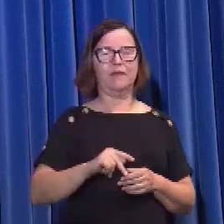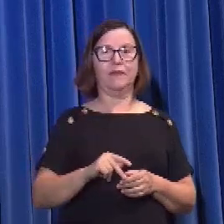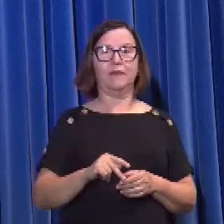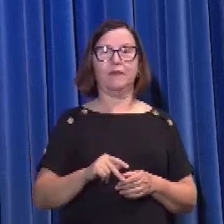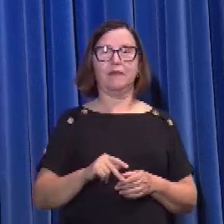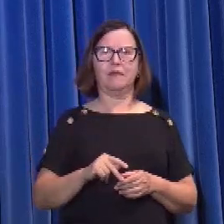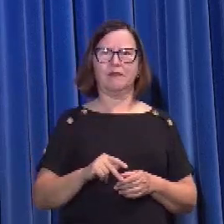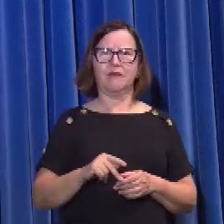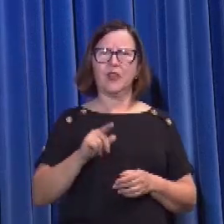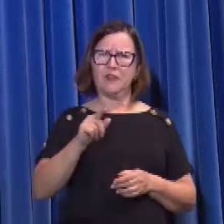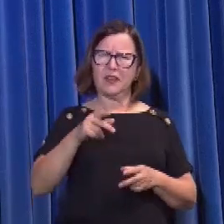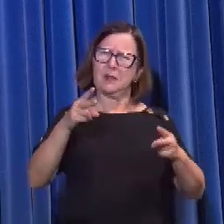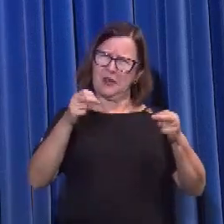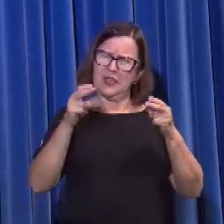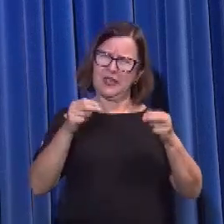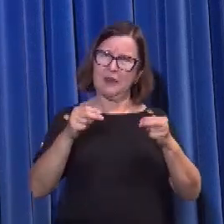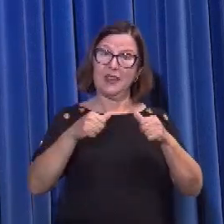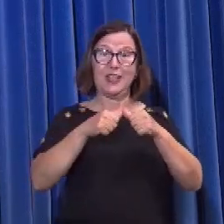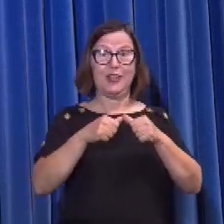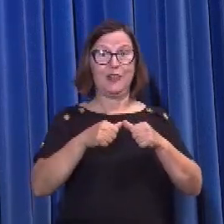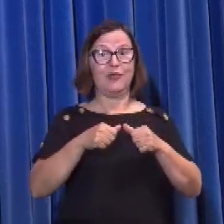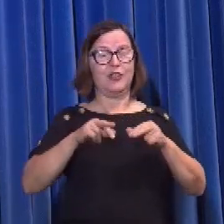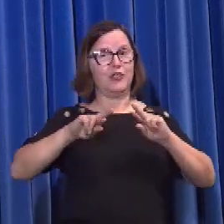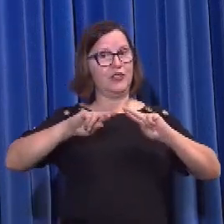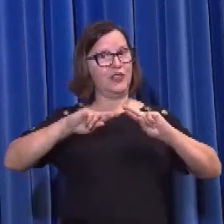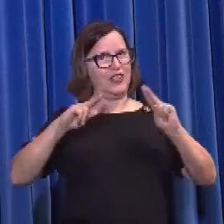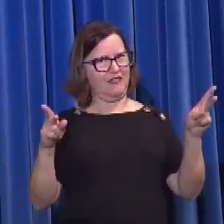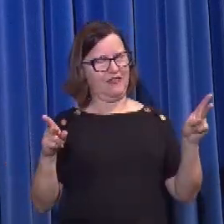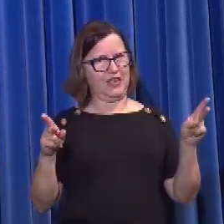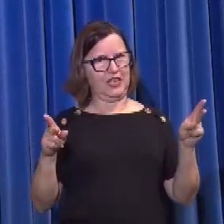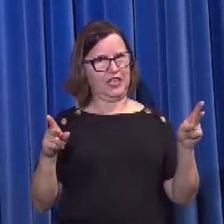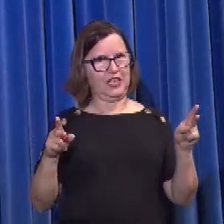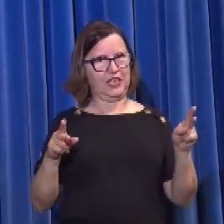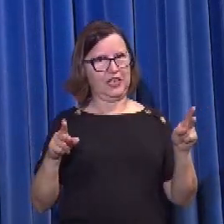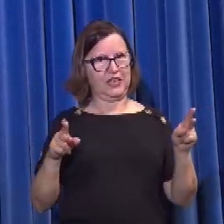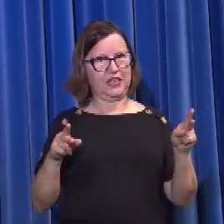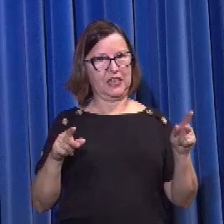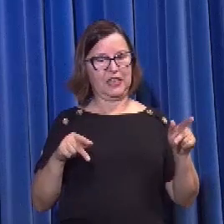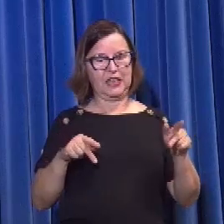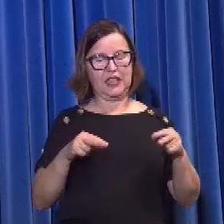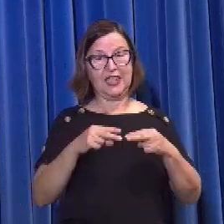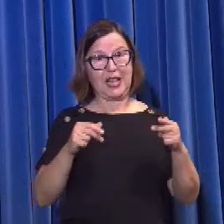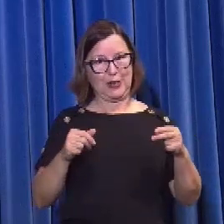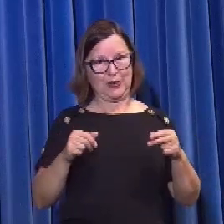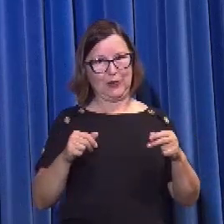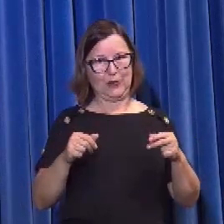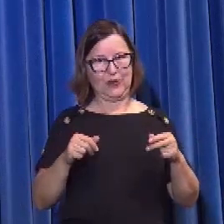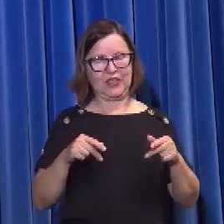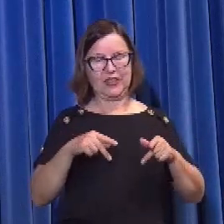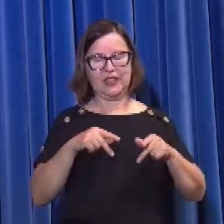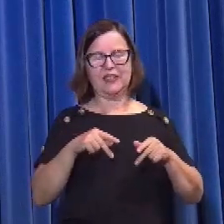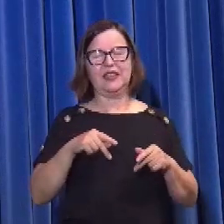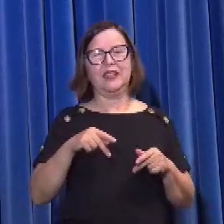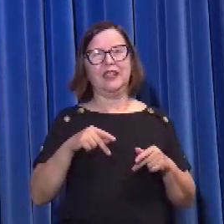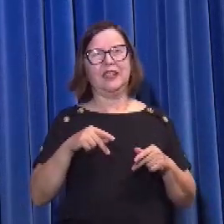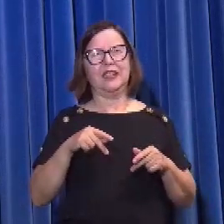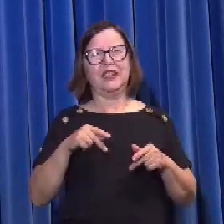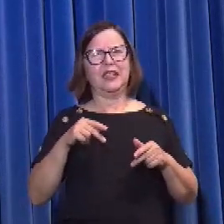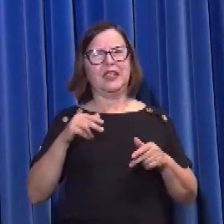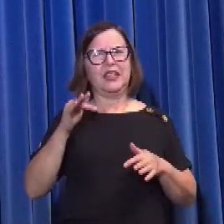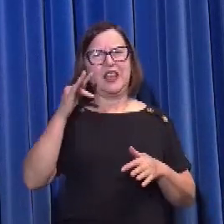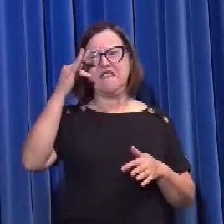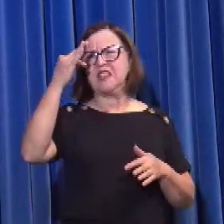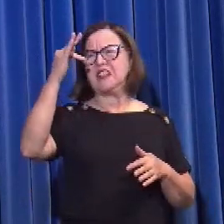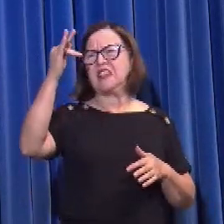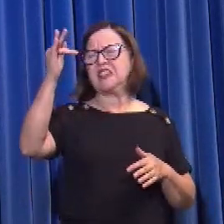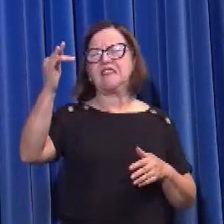diferente do discurso secular? Do que diz a filosofia, do que diz